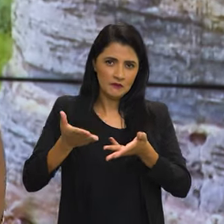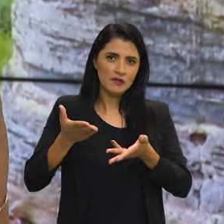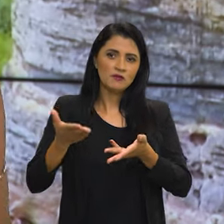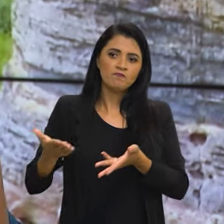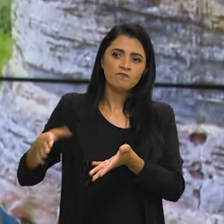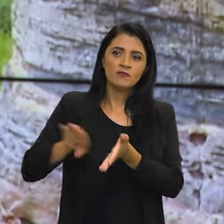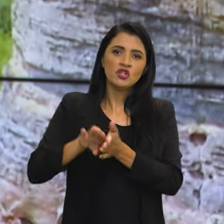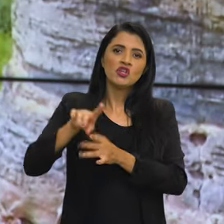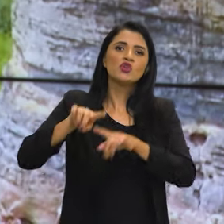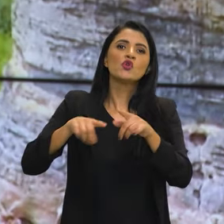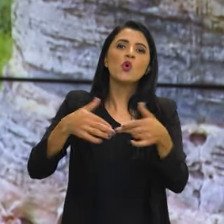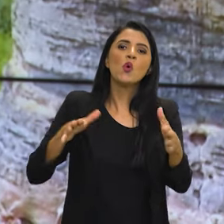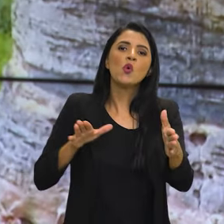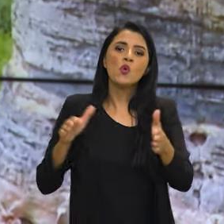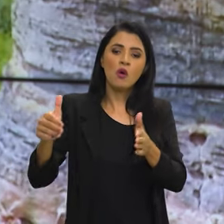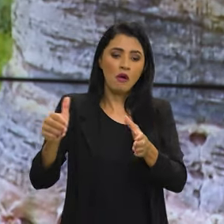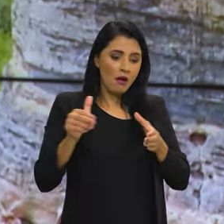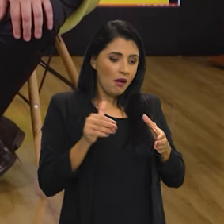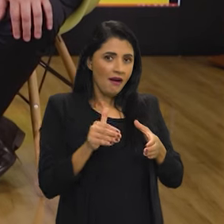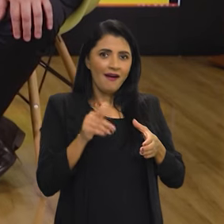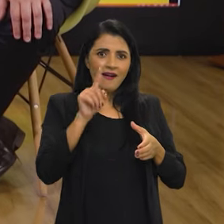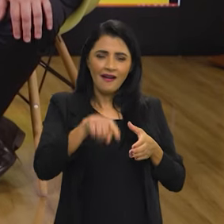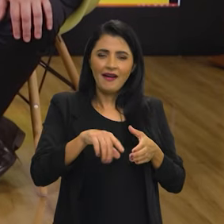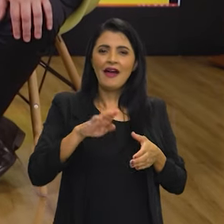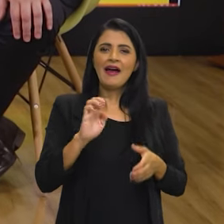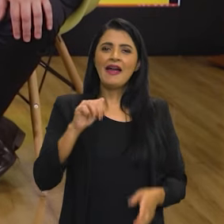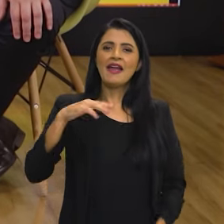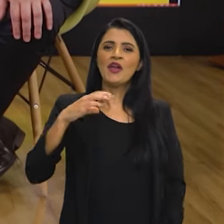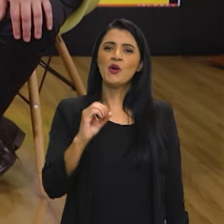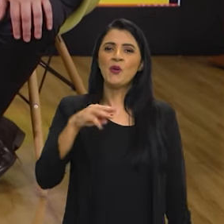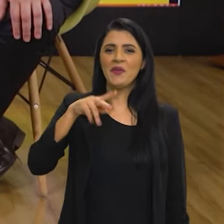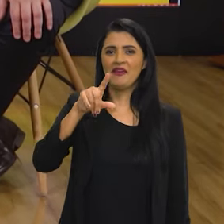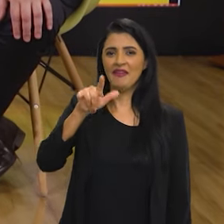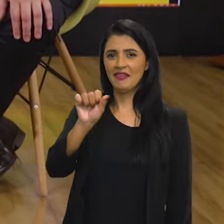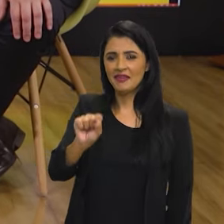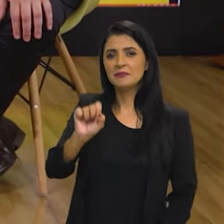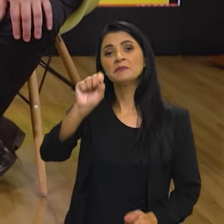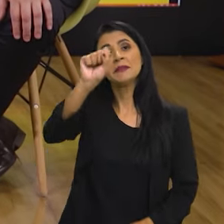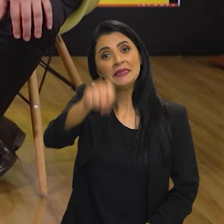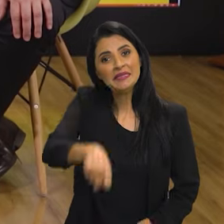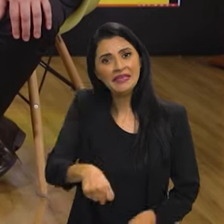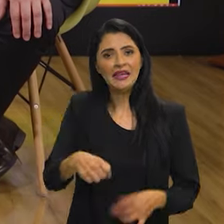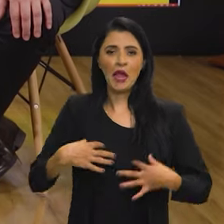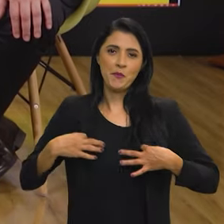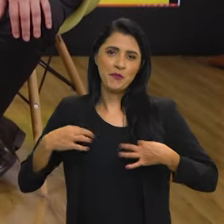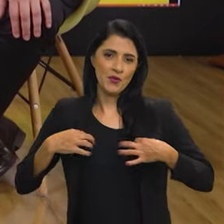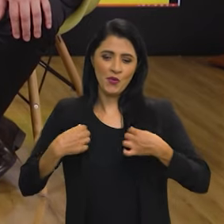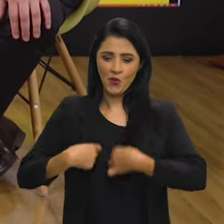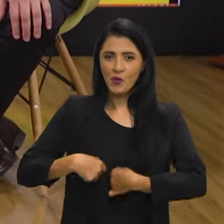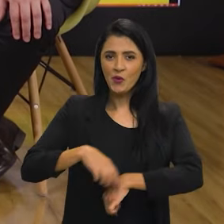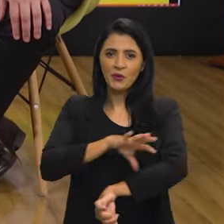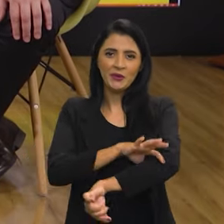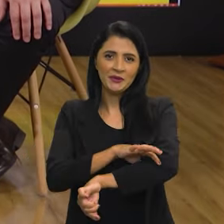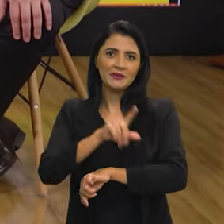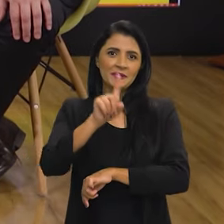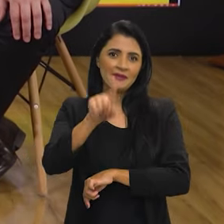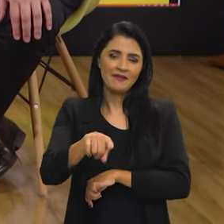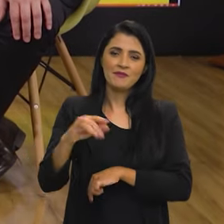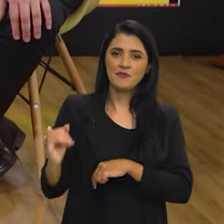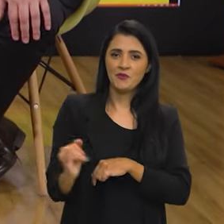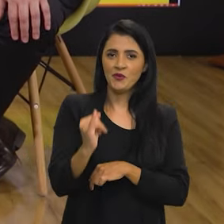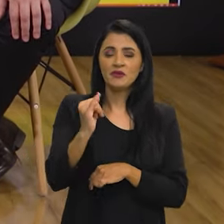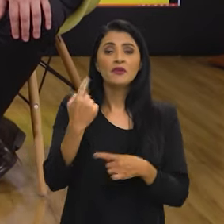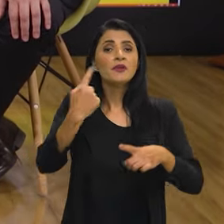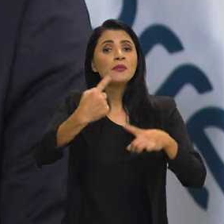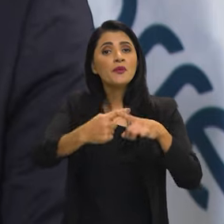serviço de chegada das famosas encomendas? Sem dúvida nenhuma, né? A blusinha, a blusinha, né? Eu